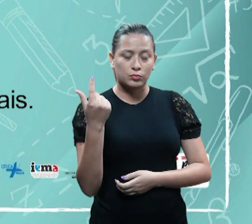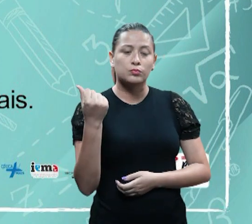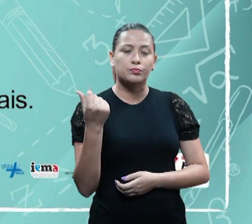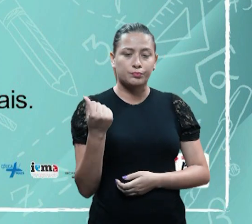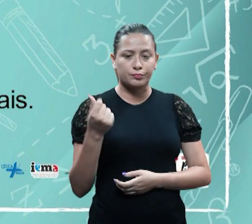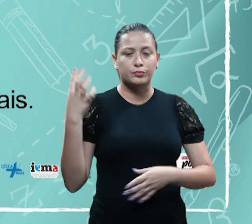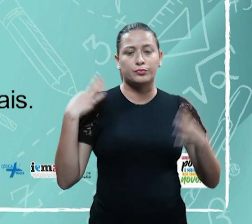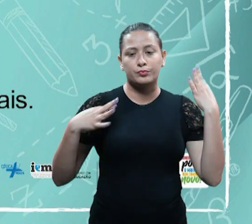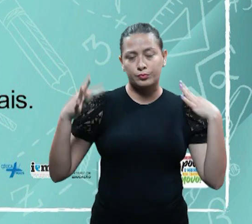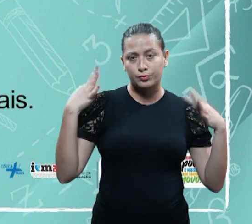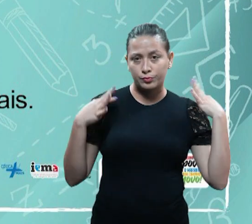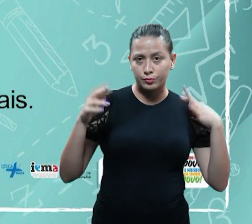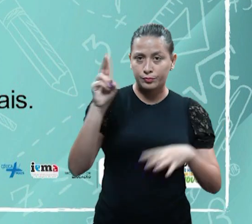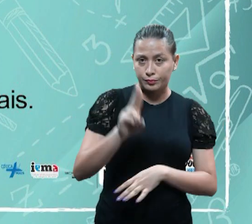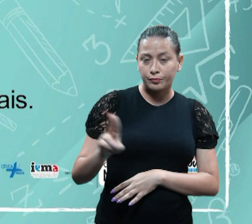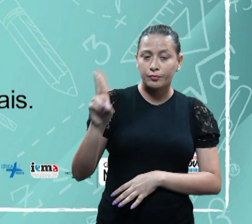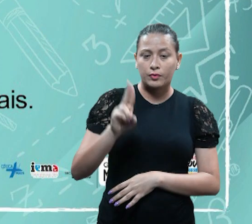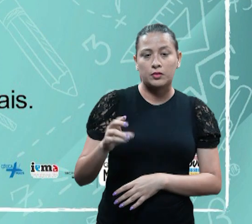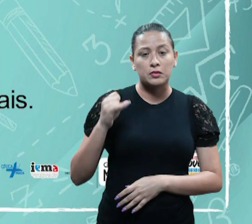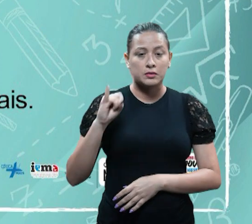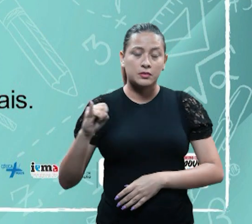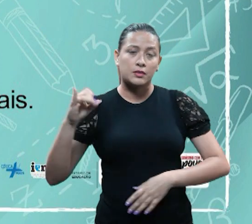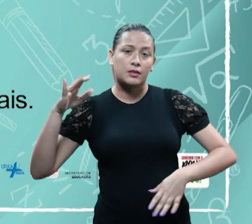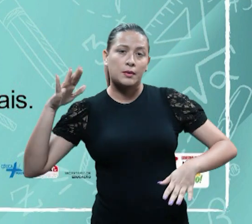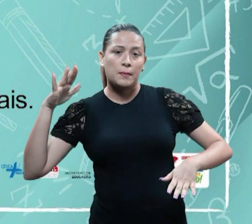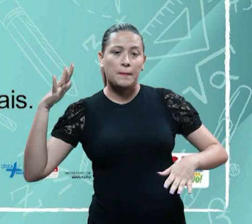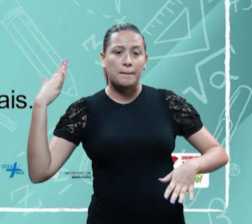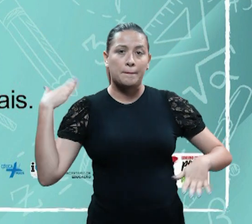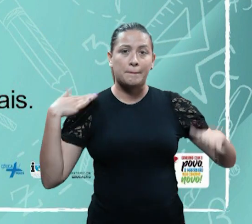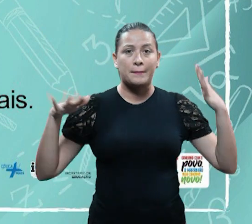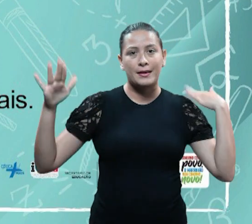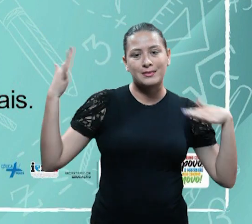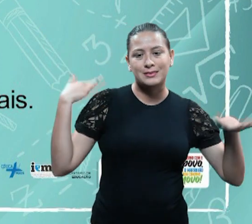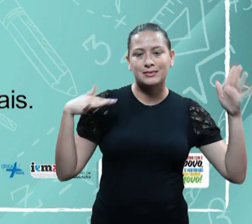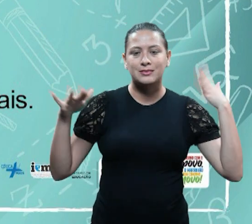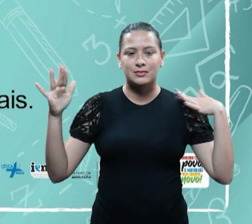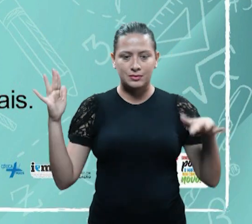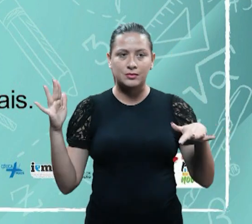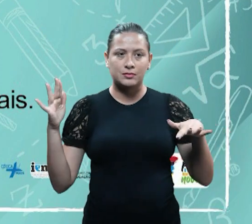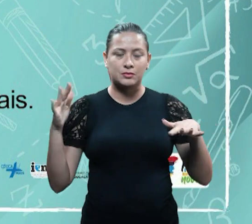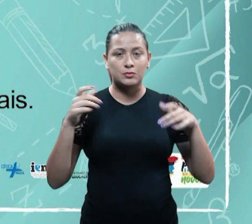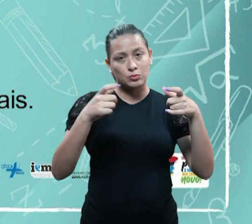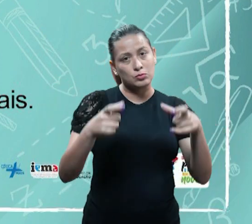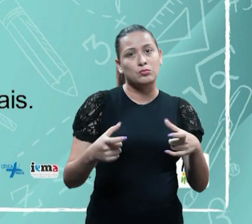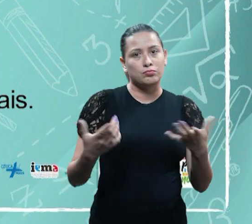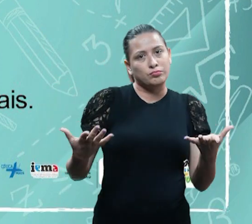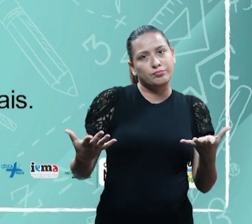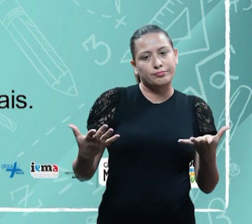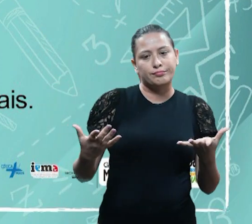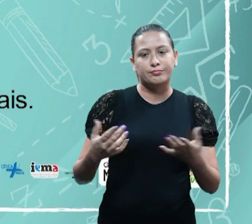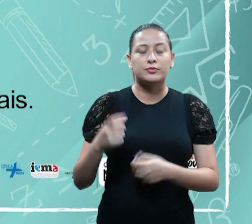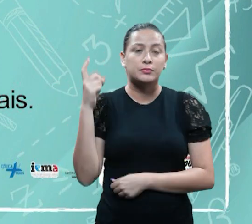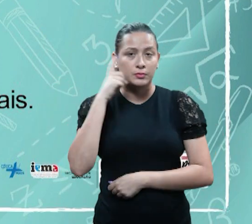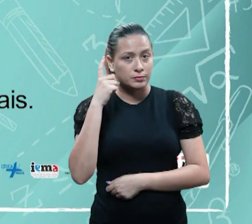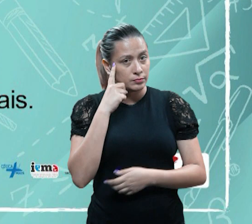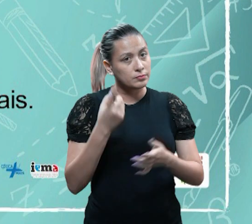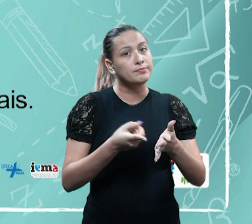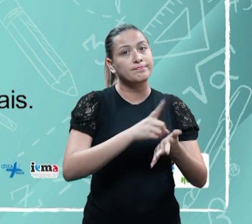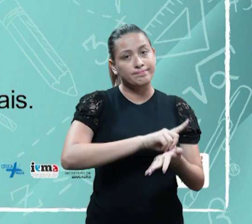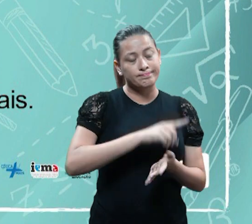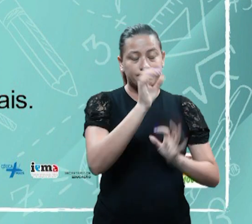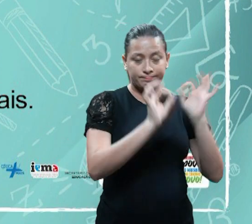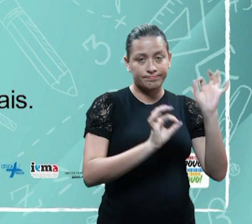turísticos que serão utilizados. Vai ter passeio dentro do meu evento para o meu palestrante. Então, tudo isso tem que ser pensado,